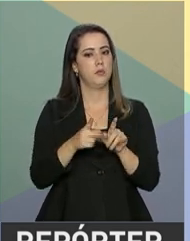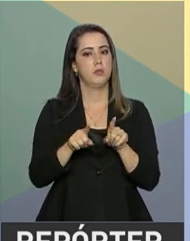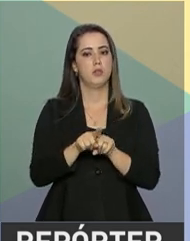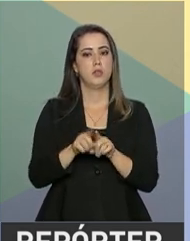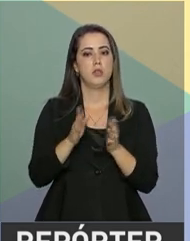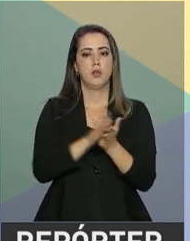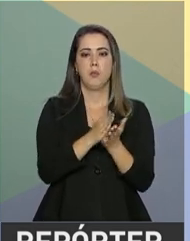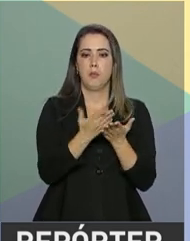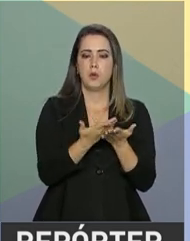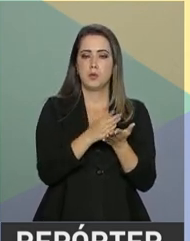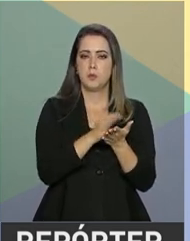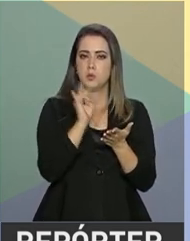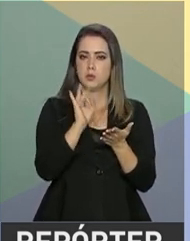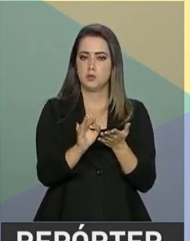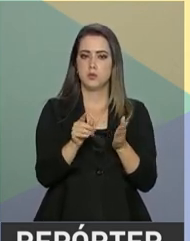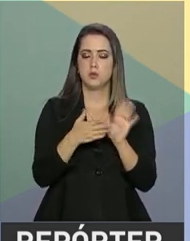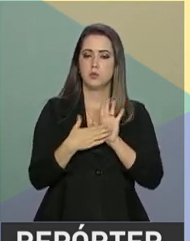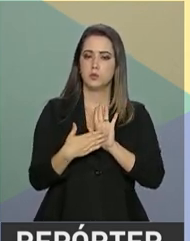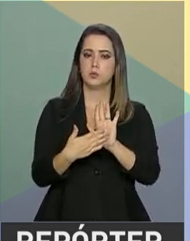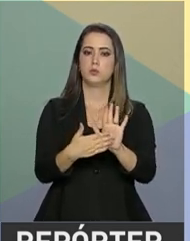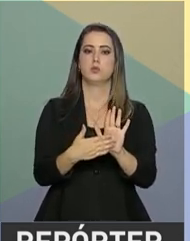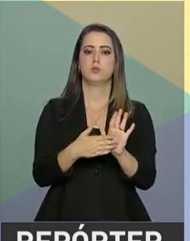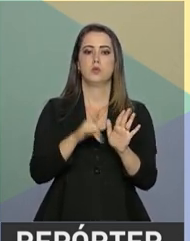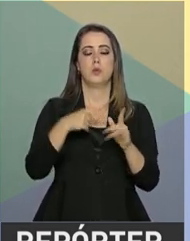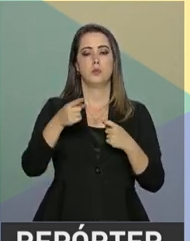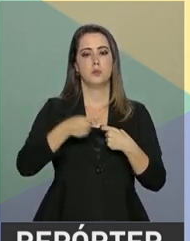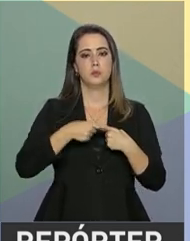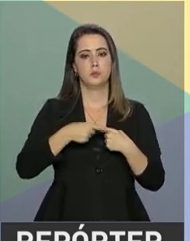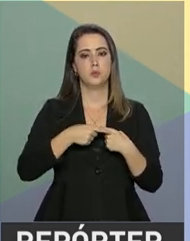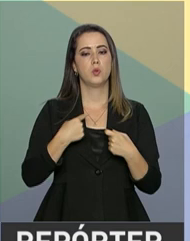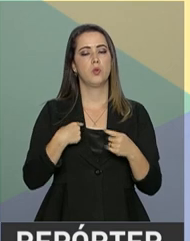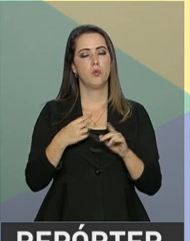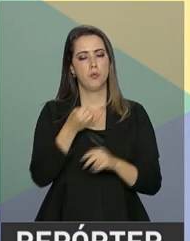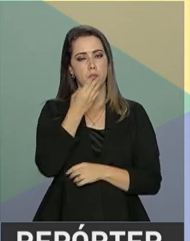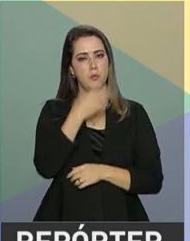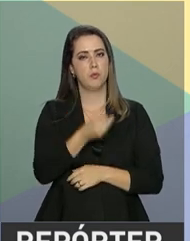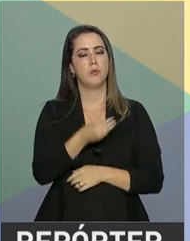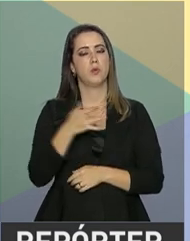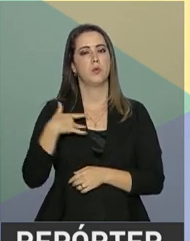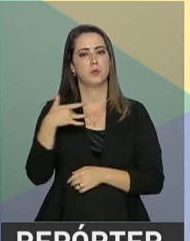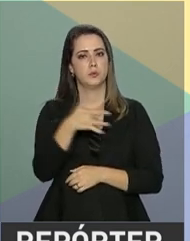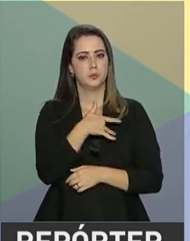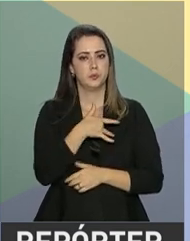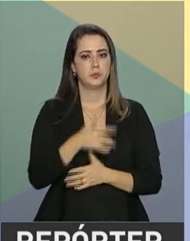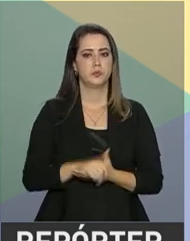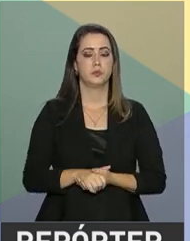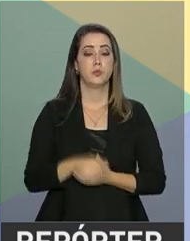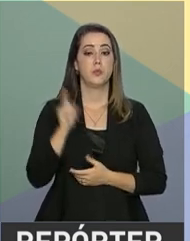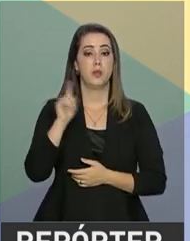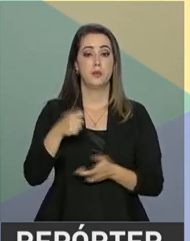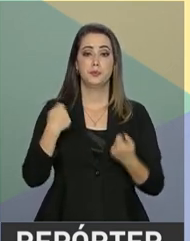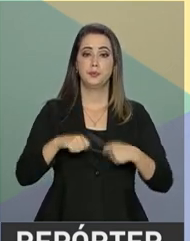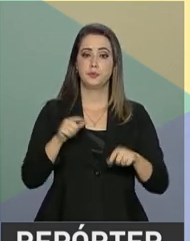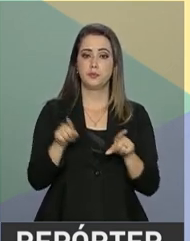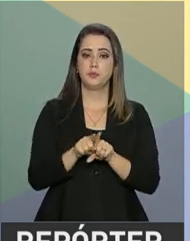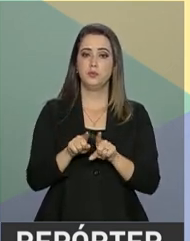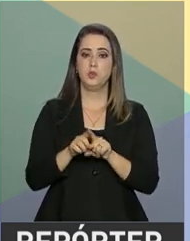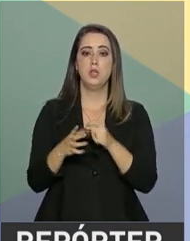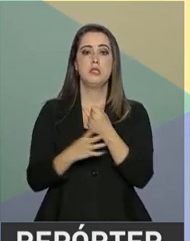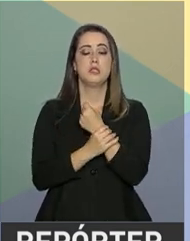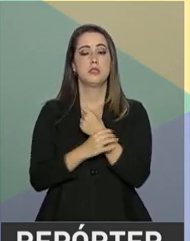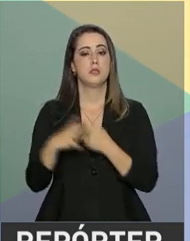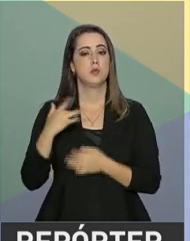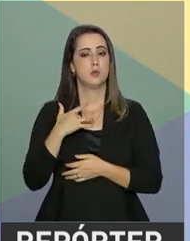passaporte válido e apresentar um atestado médico que comprove uma boa condição de saúde é necessário também ter um